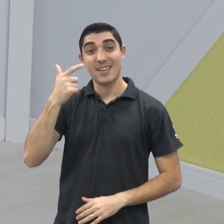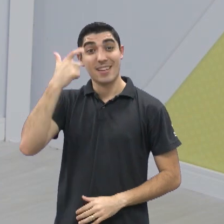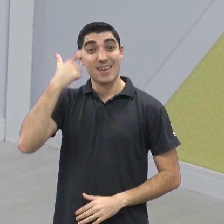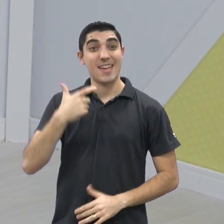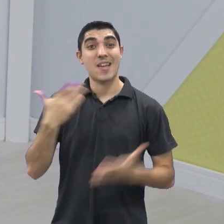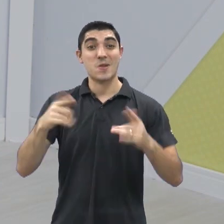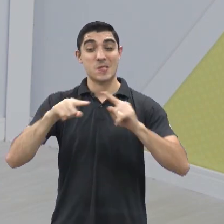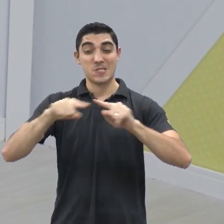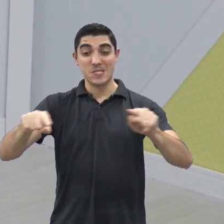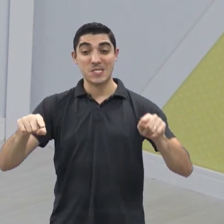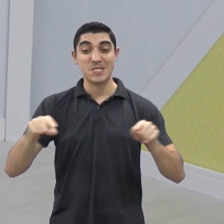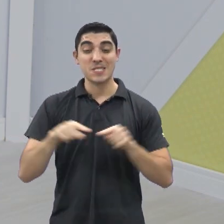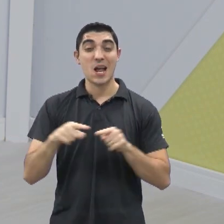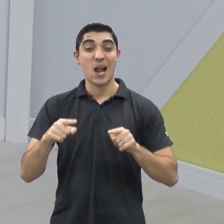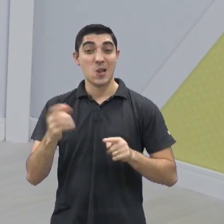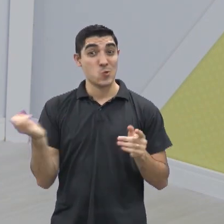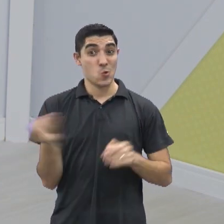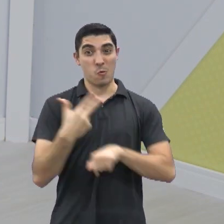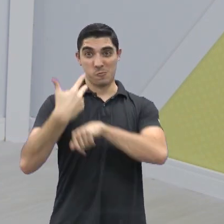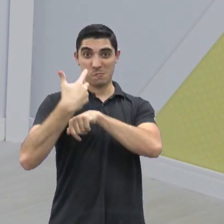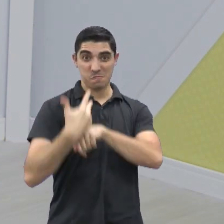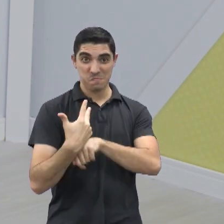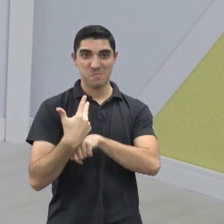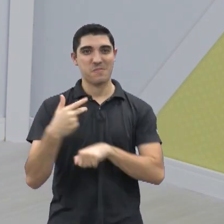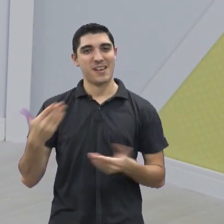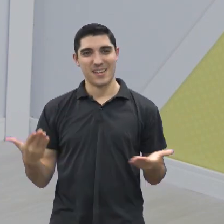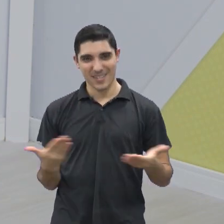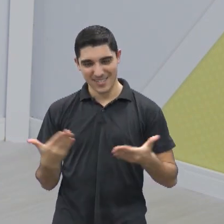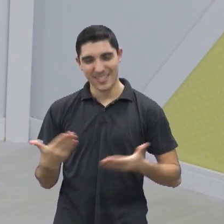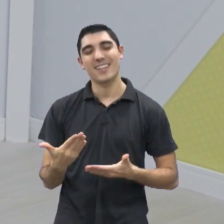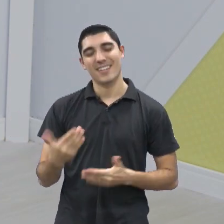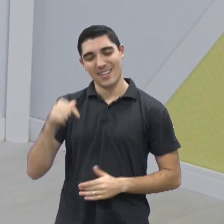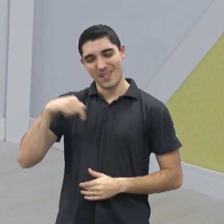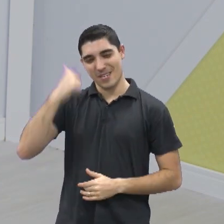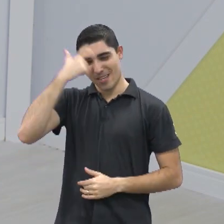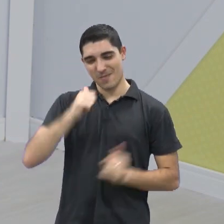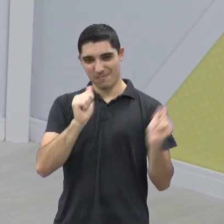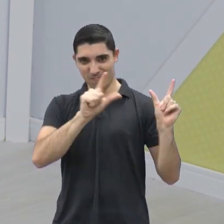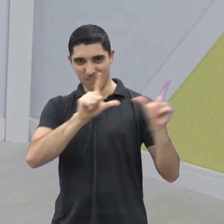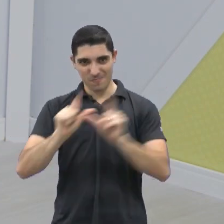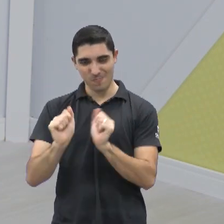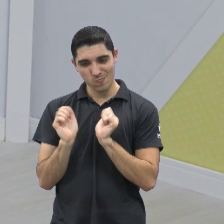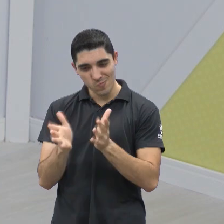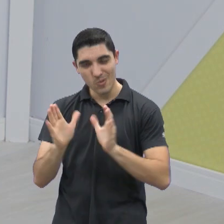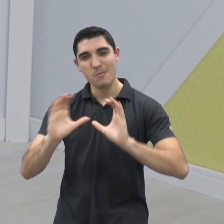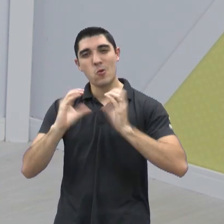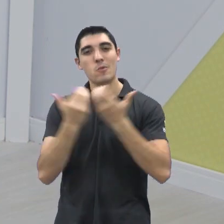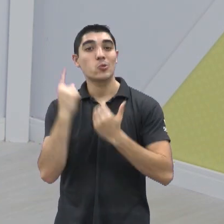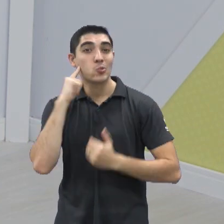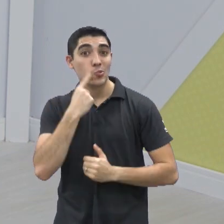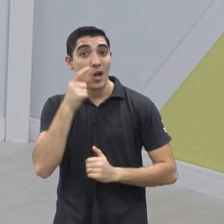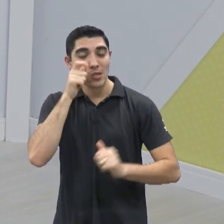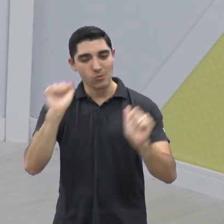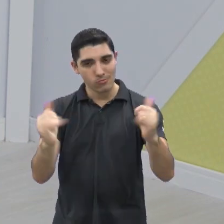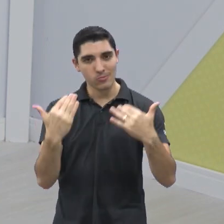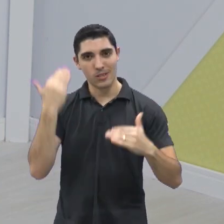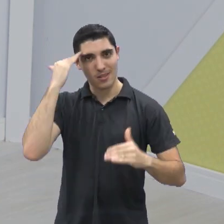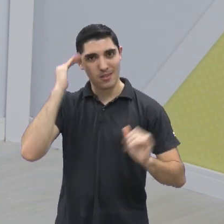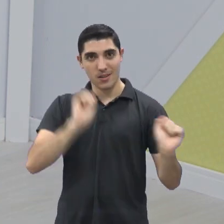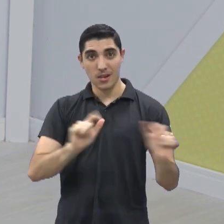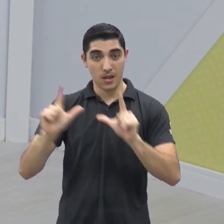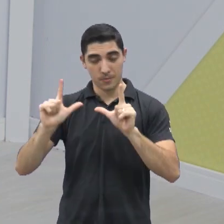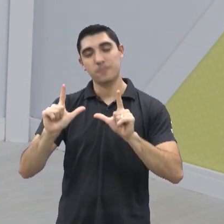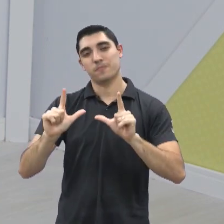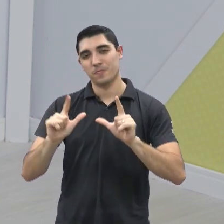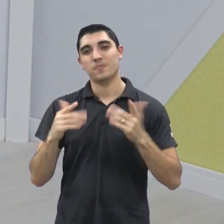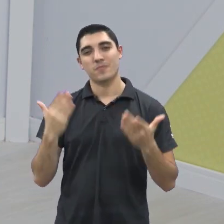novo. Ontem tem vários estúdios aqui na TV Câmara. Luizão sempre levando a informação para a comunidade surda que acompanha o nosso Hora do Esporte. O Luizão, que é